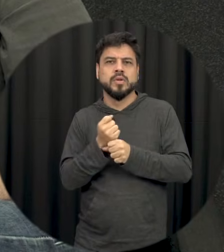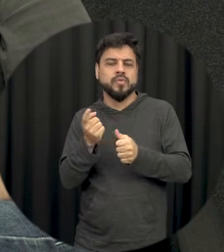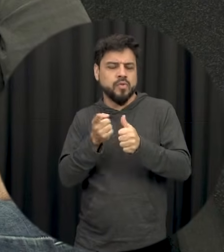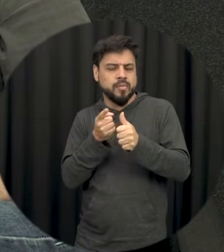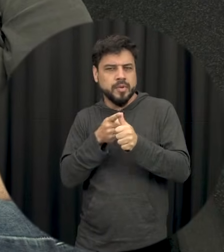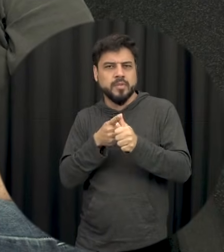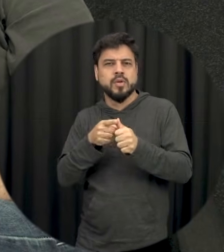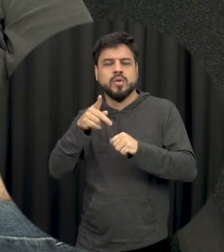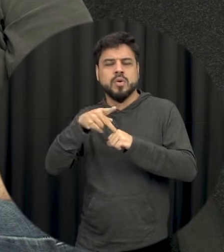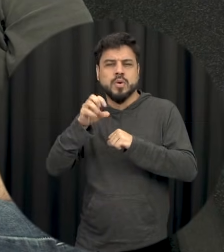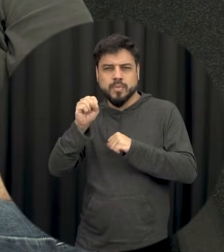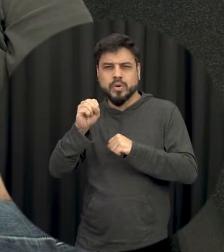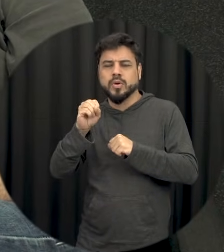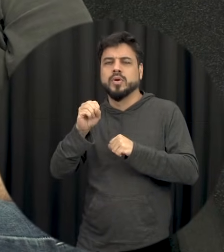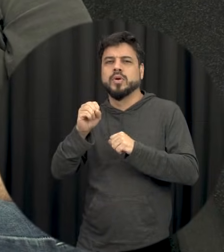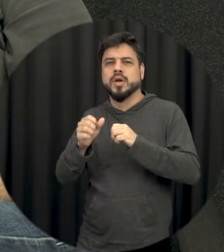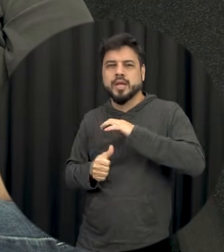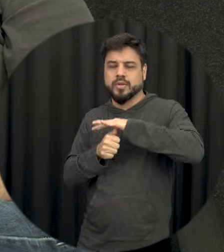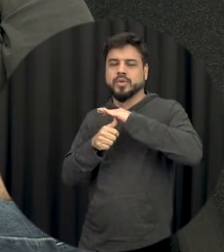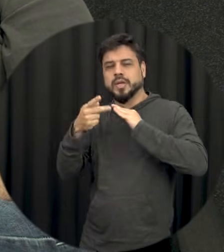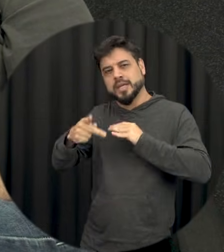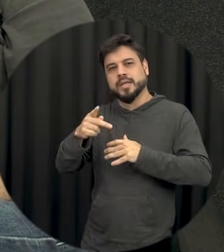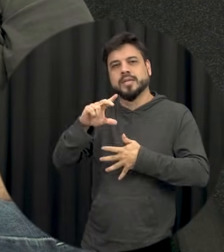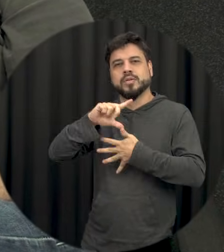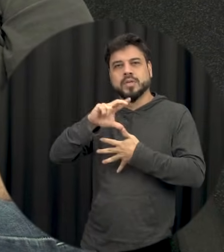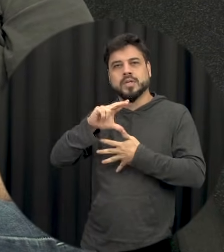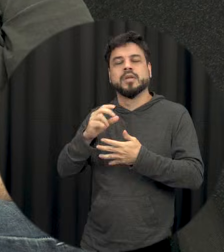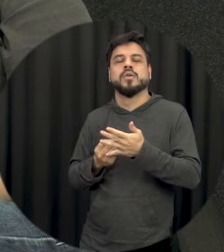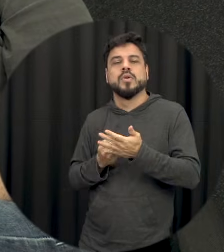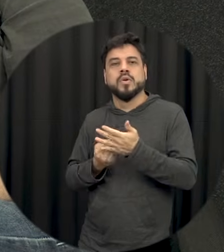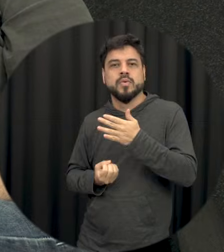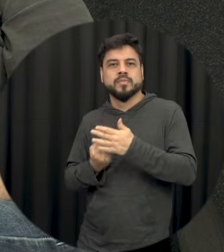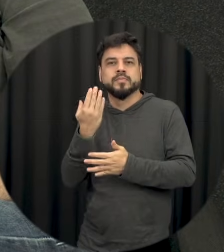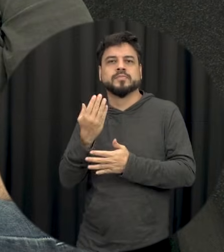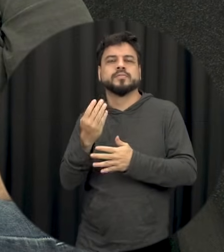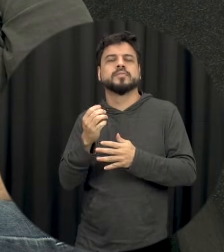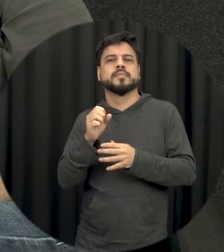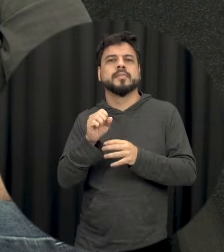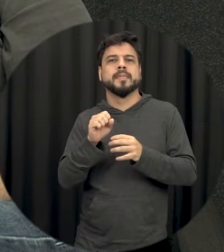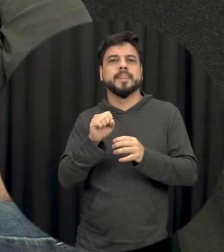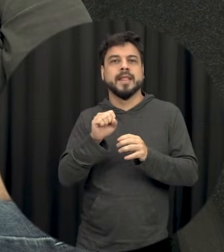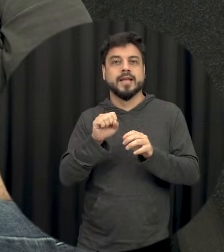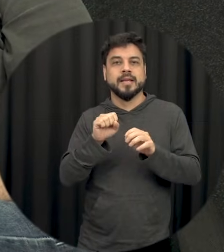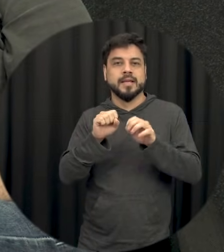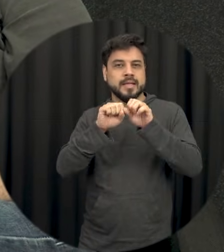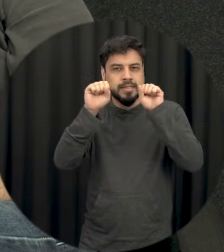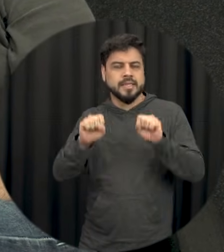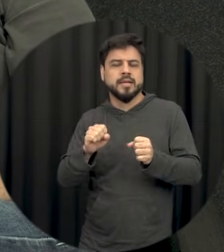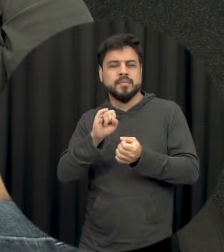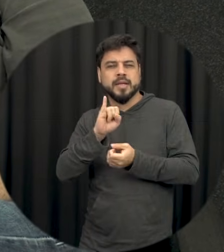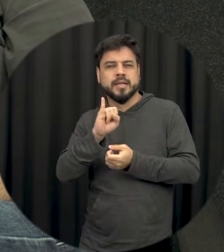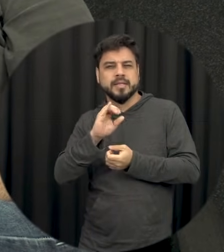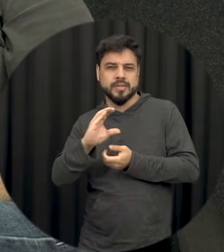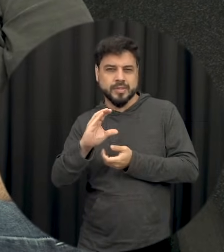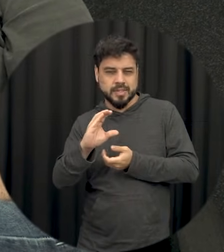pró-reitor de pesquisa pós-graduação aqui na UNILA. Implantamos o sistema de iniciação científica, que não existia,